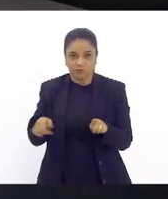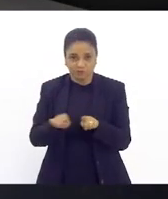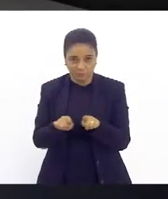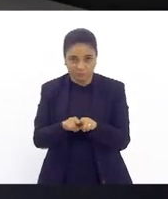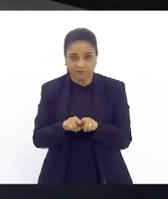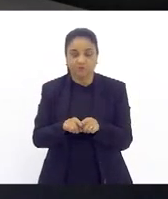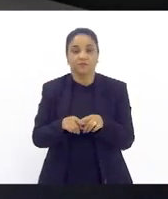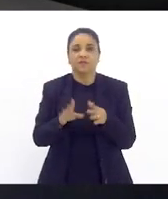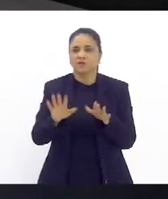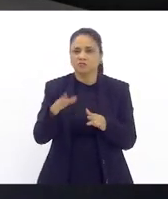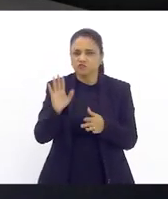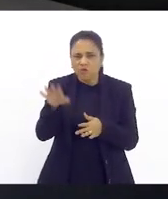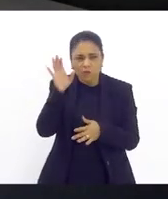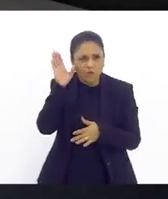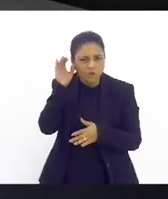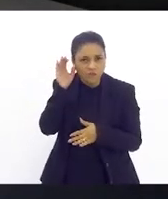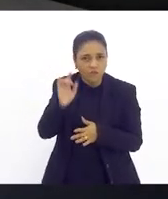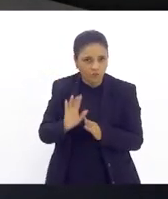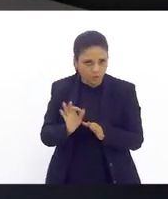ouvindo